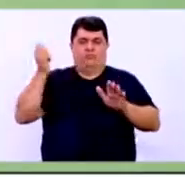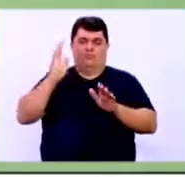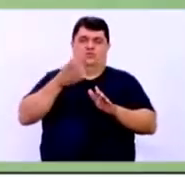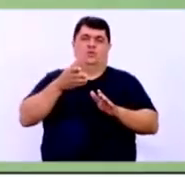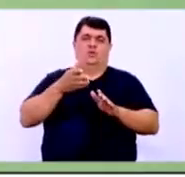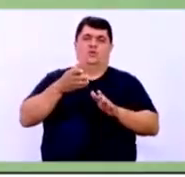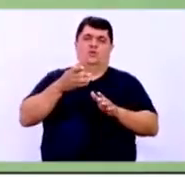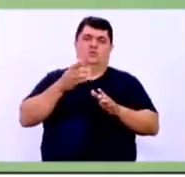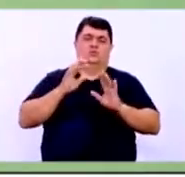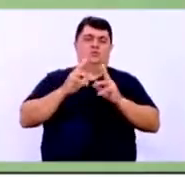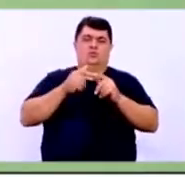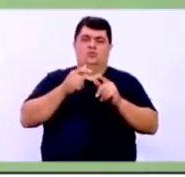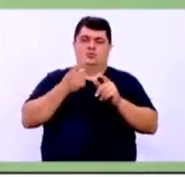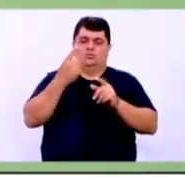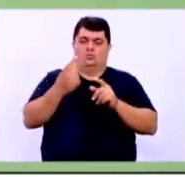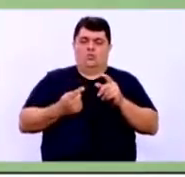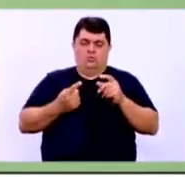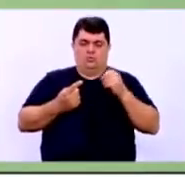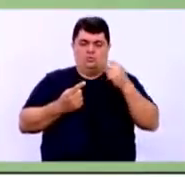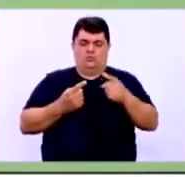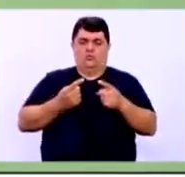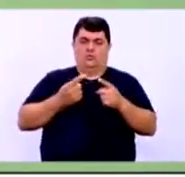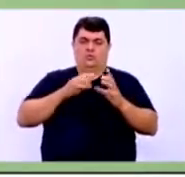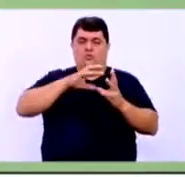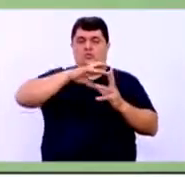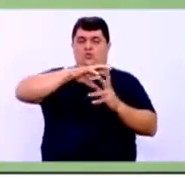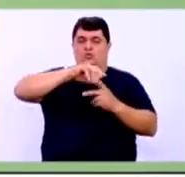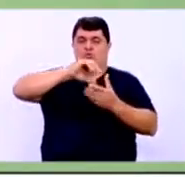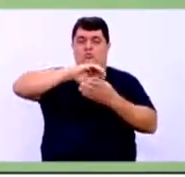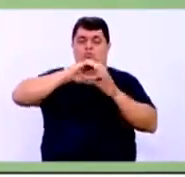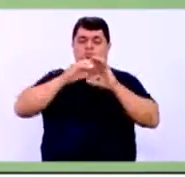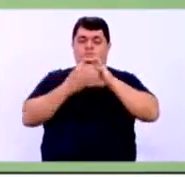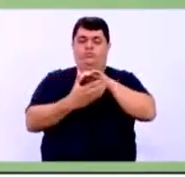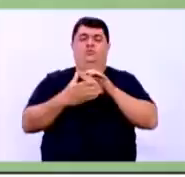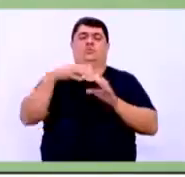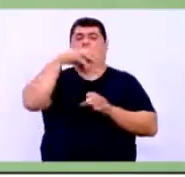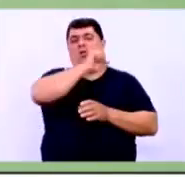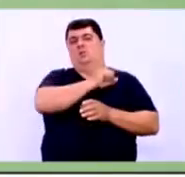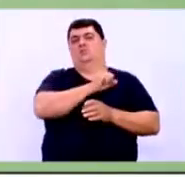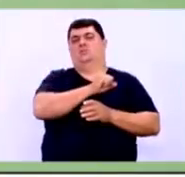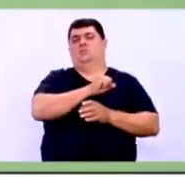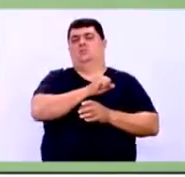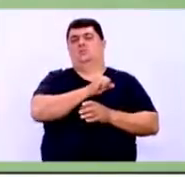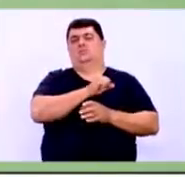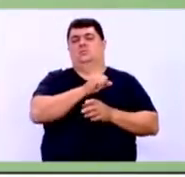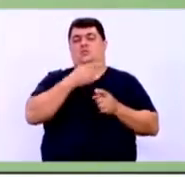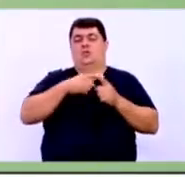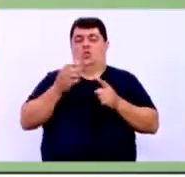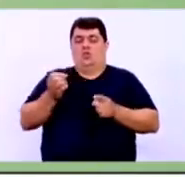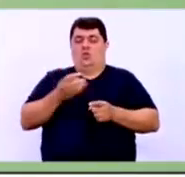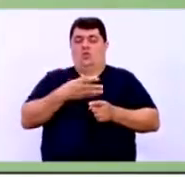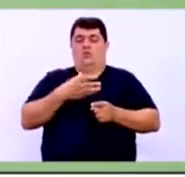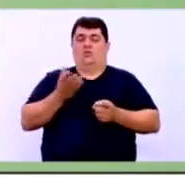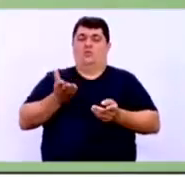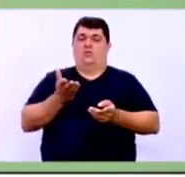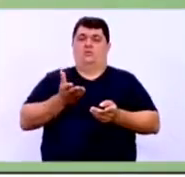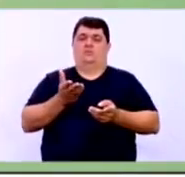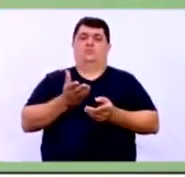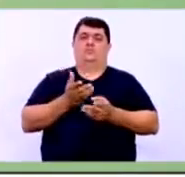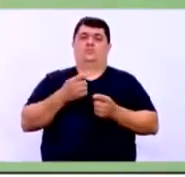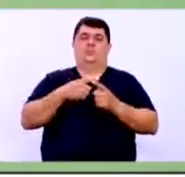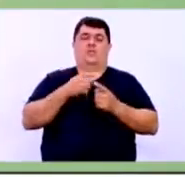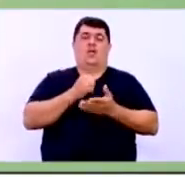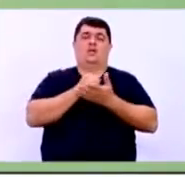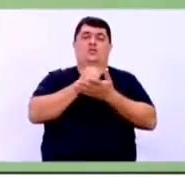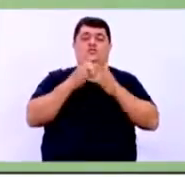que é realizada automaticamente já se atualiza aquela ficha, sendo um processo atual, né? Ajudando o gestor